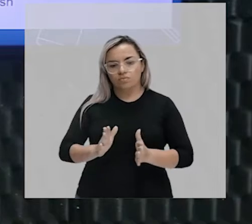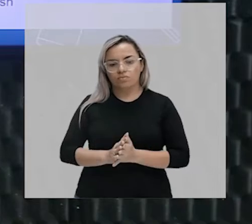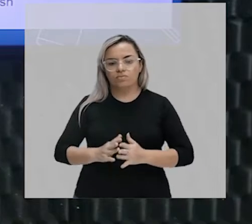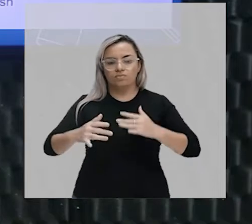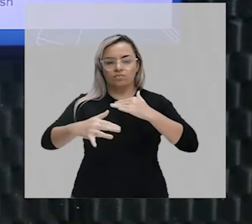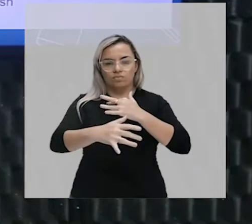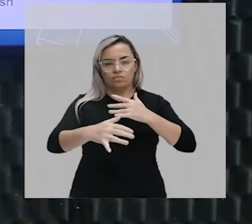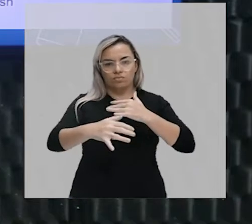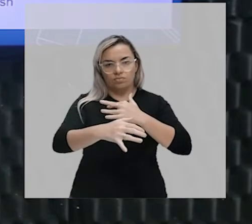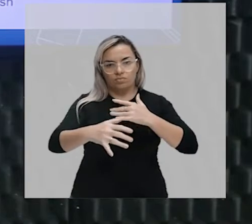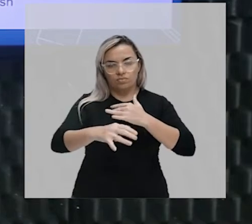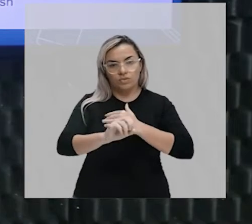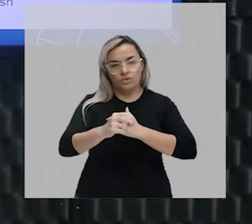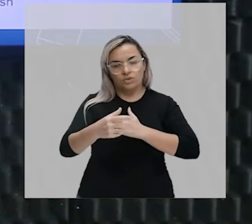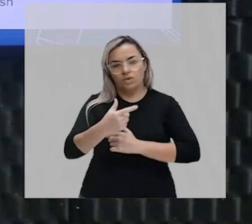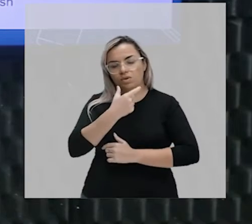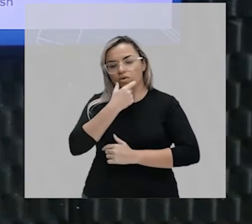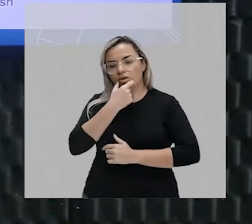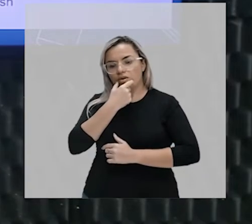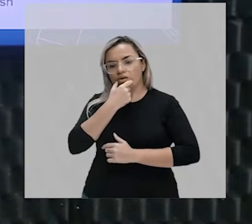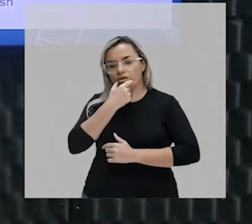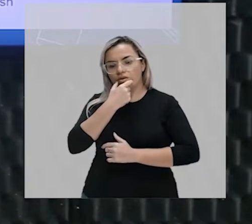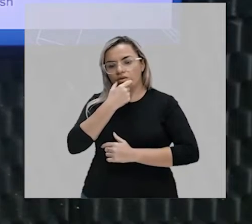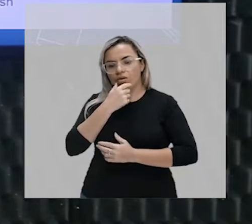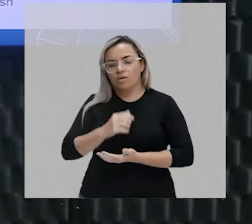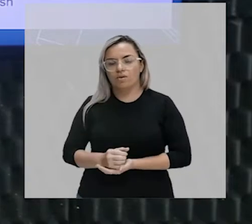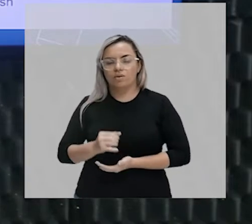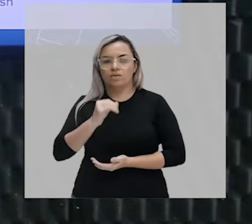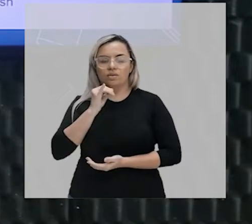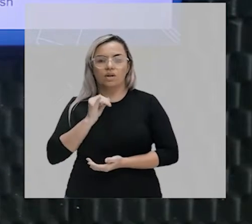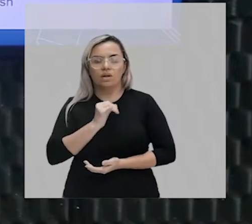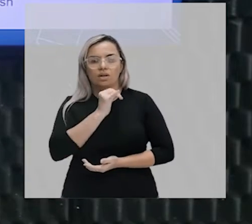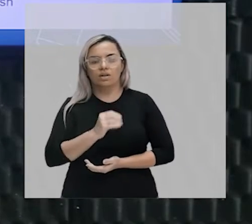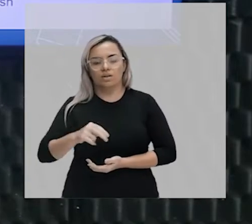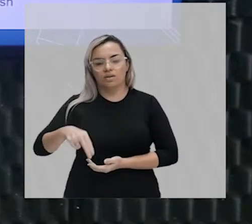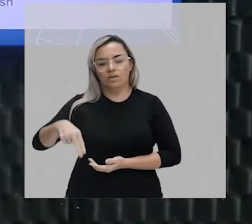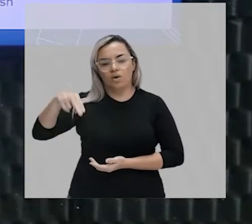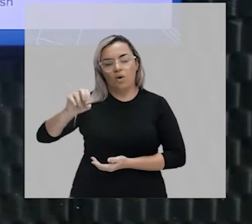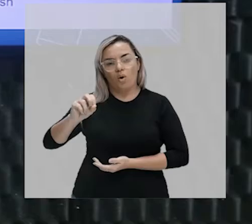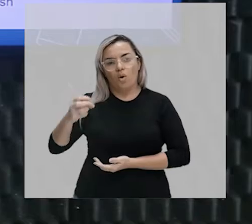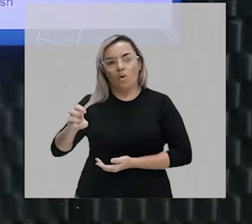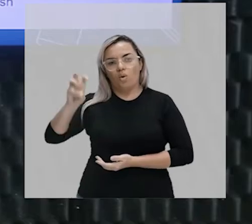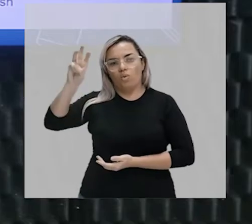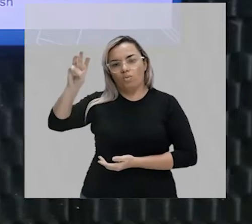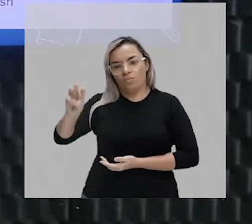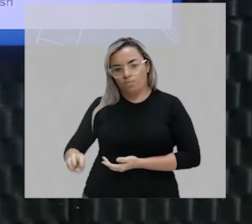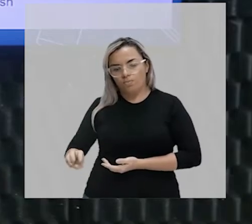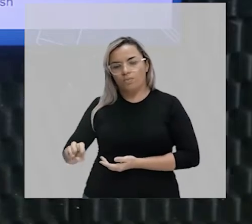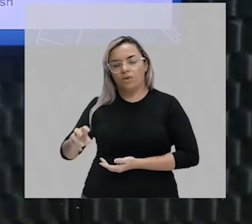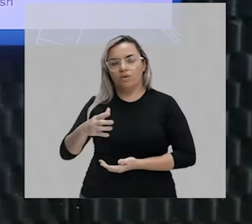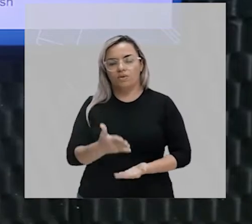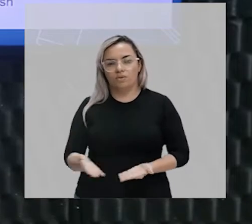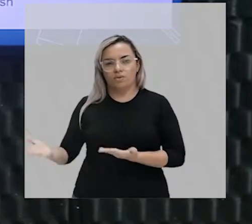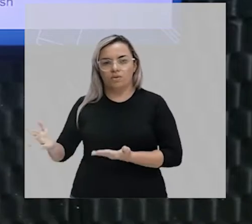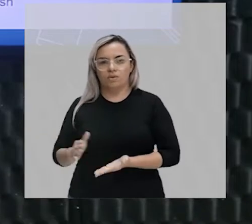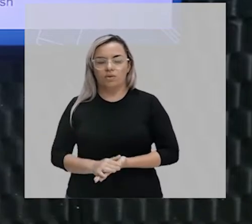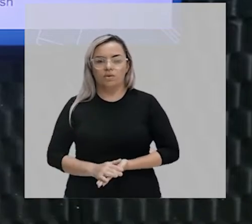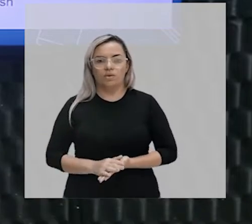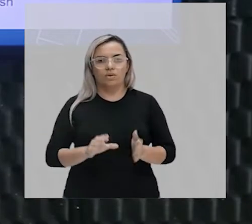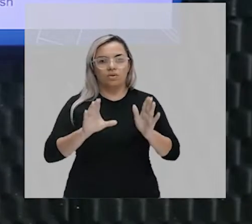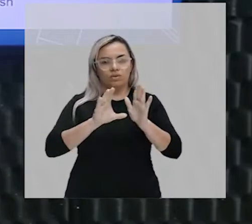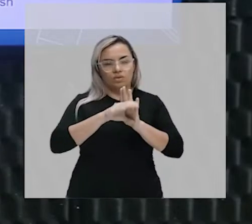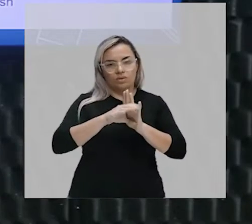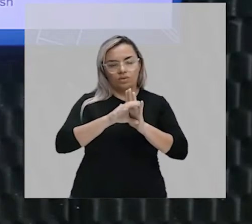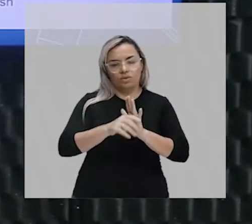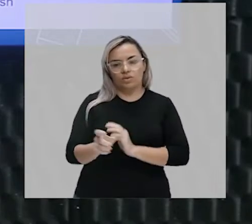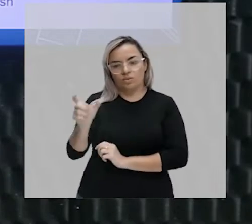Escócia ou na Inglaterra ou na Irlanda do Norte ou no País de Gales então isso seria essa concepção